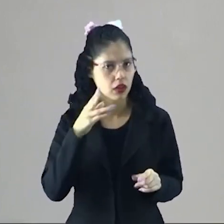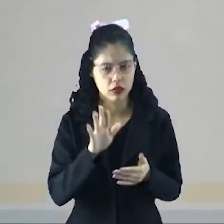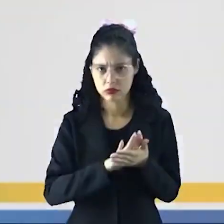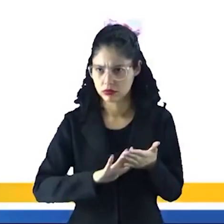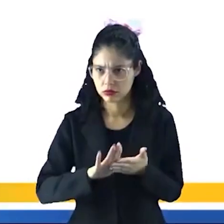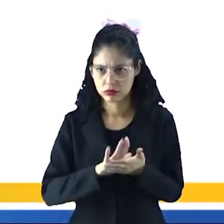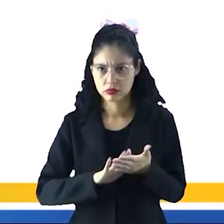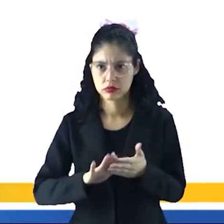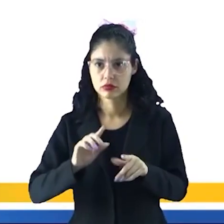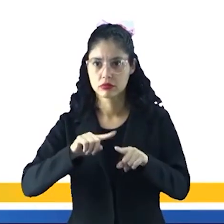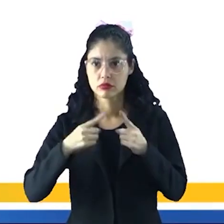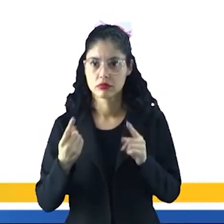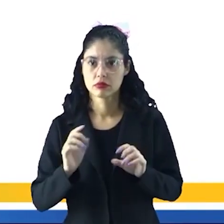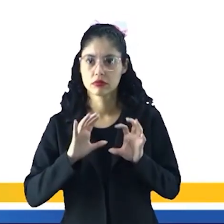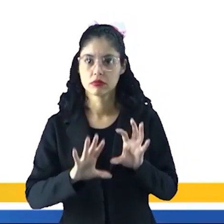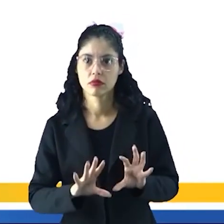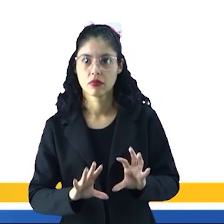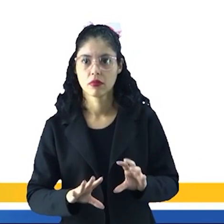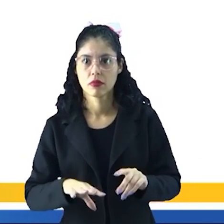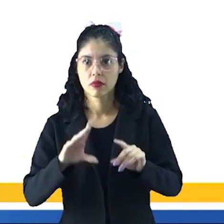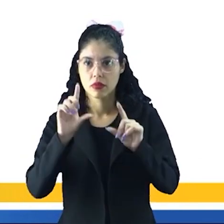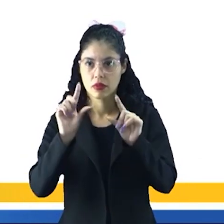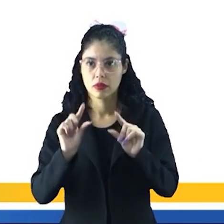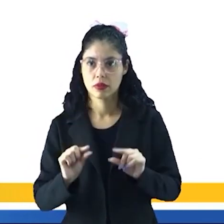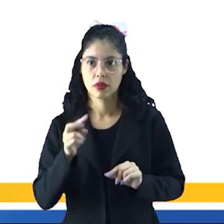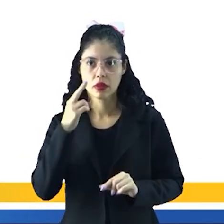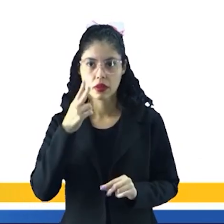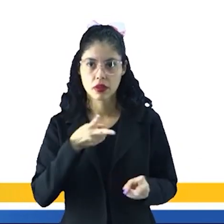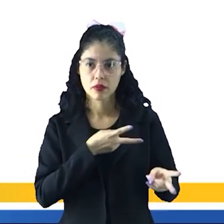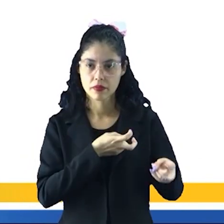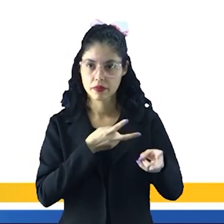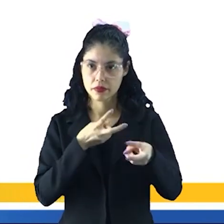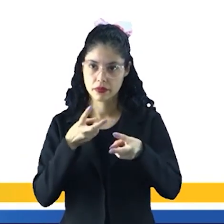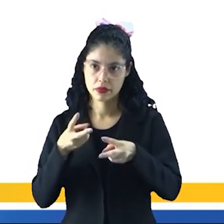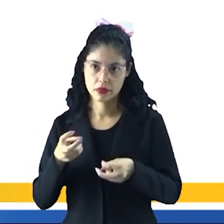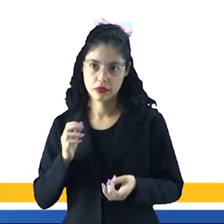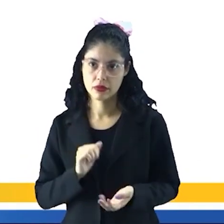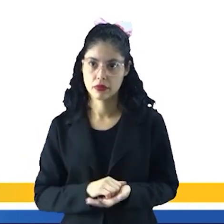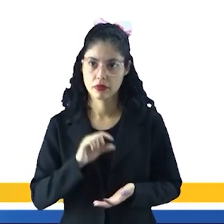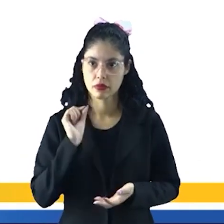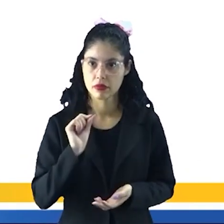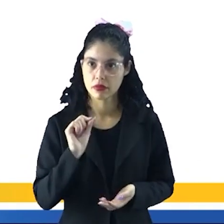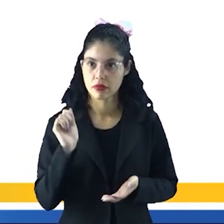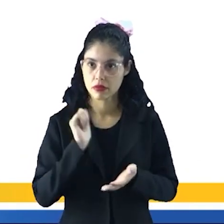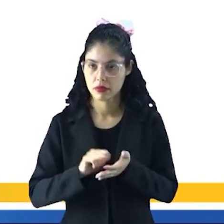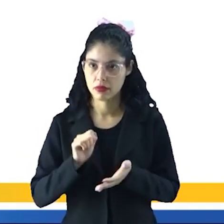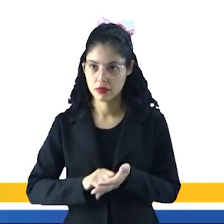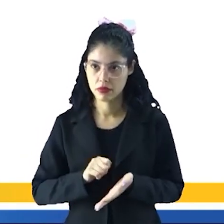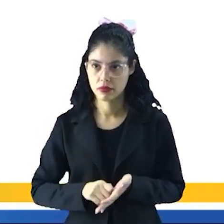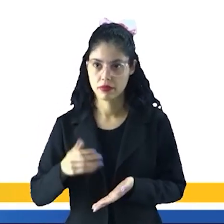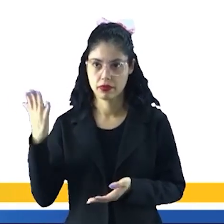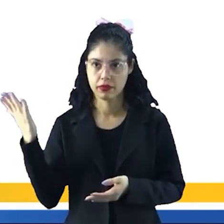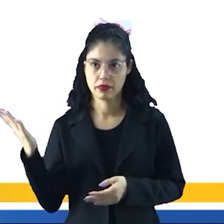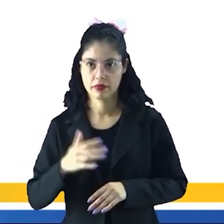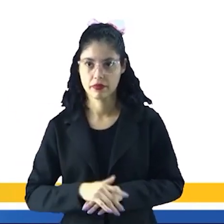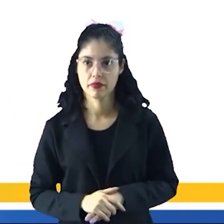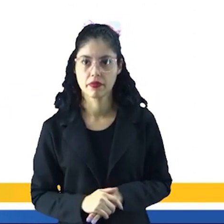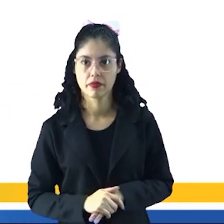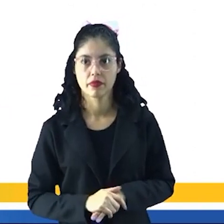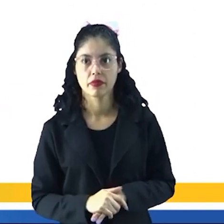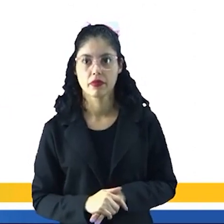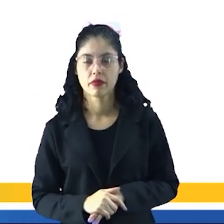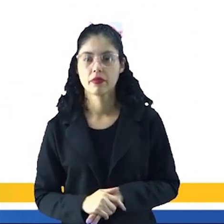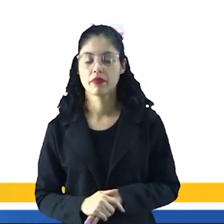não vê, mas assim que a garrafa começa a encher, você começa a perceber o que ele escreveu. Observa, olha aqui nesse